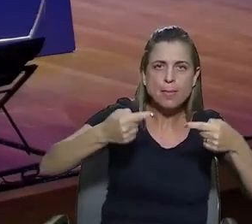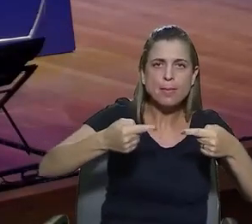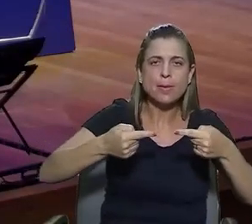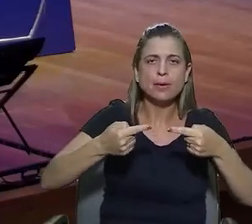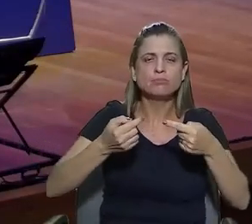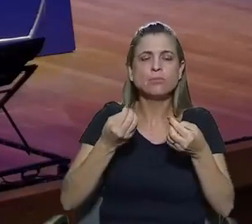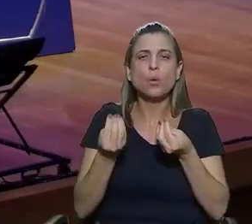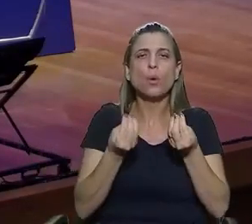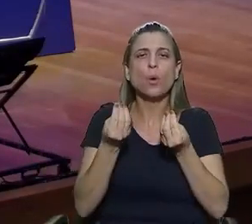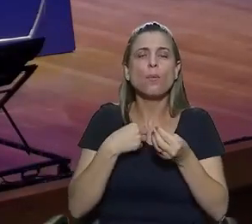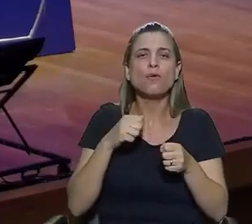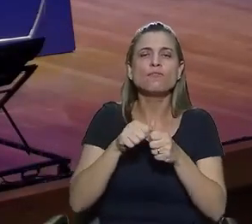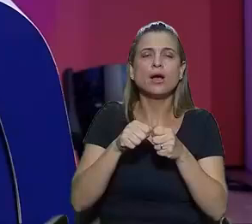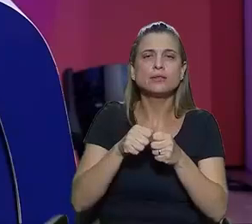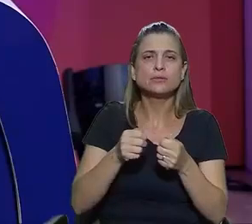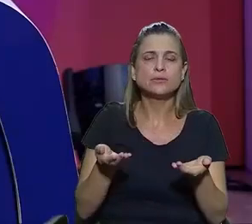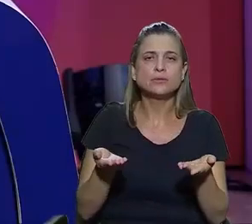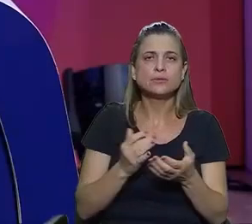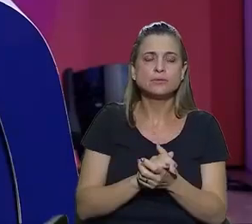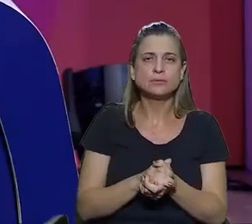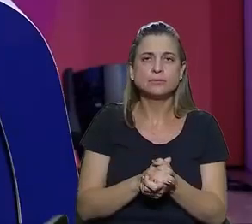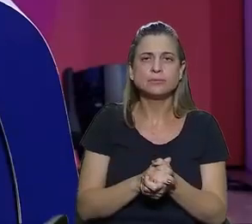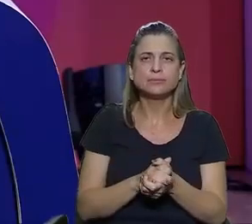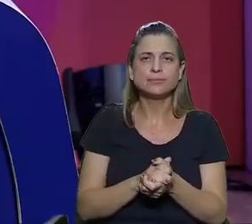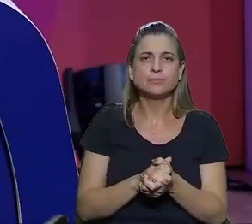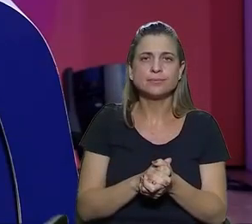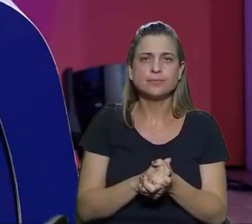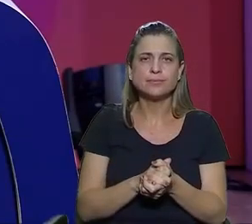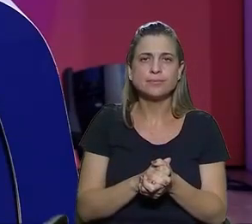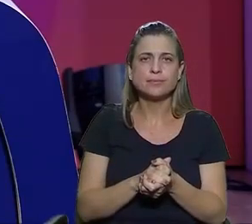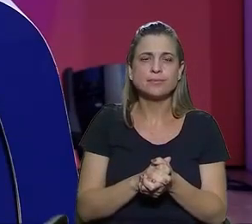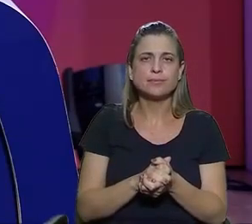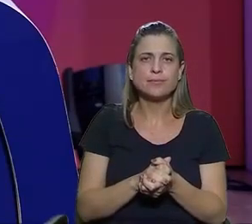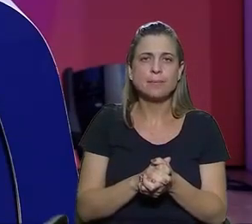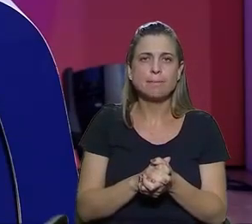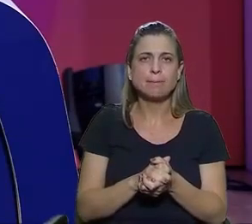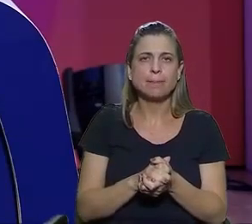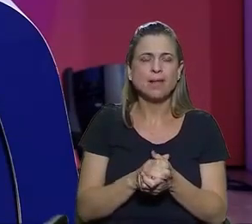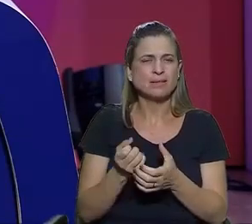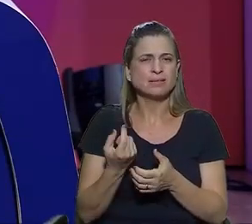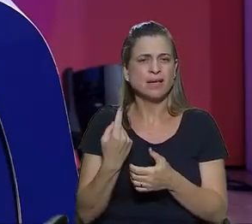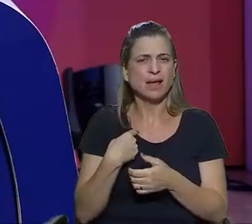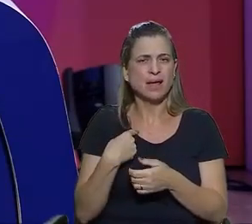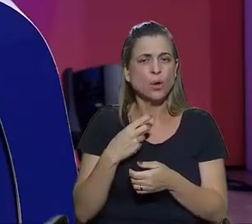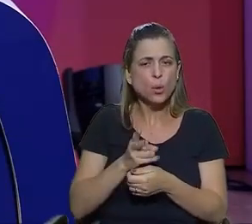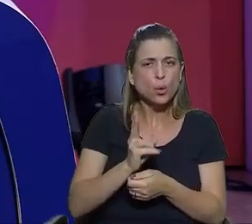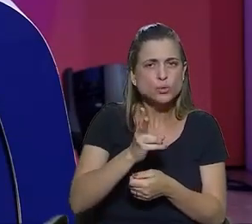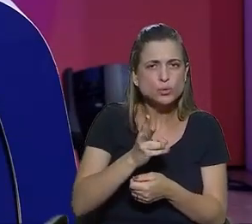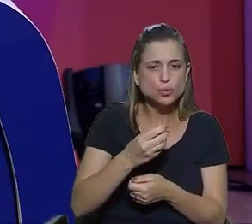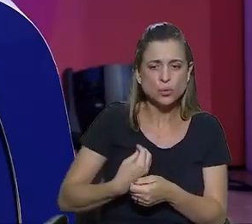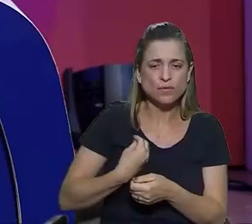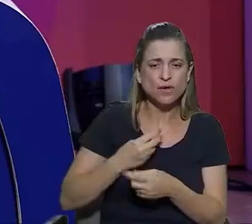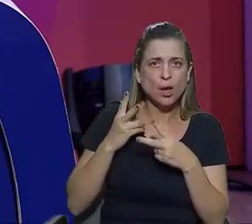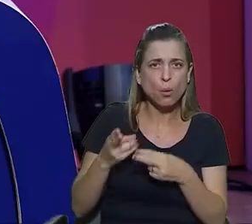isso? E será que eu consigo continuar a ser o mesmo depois de